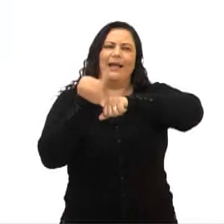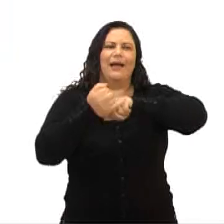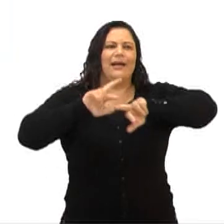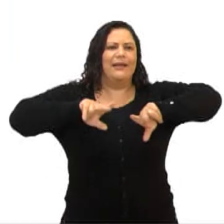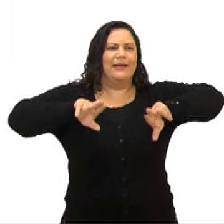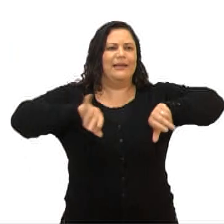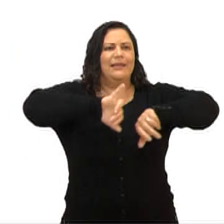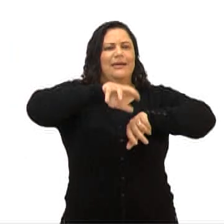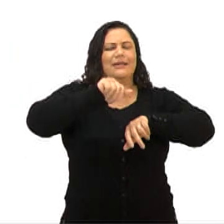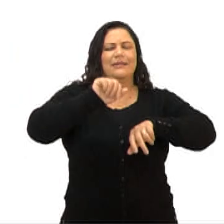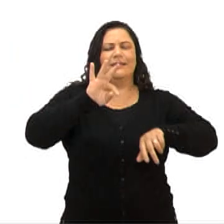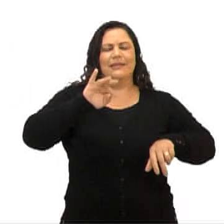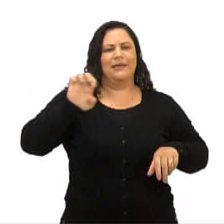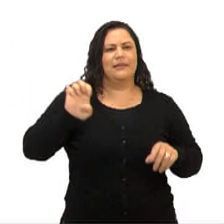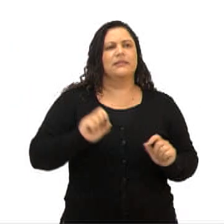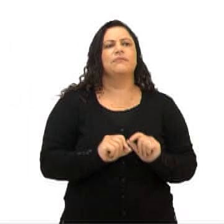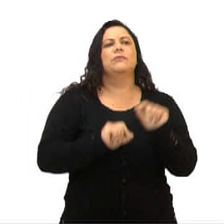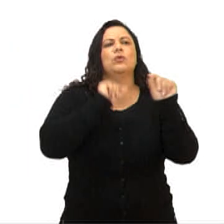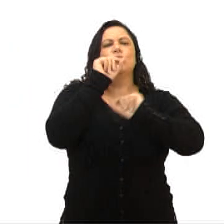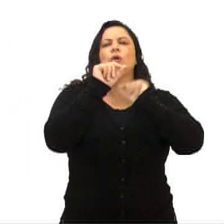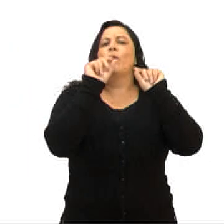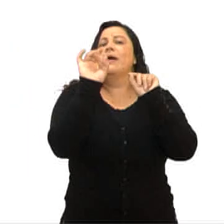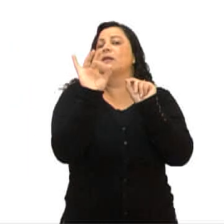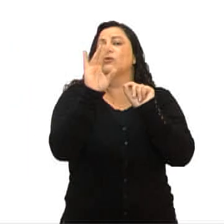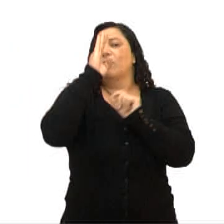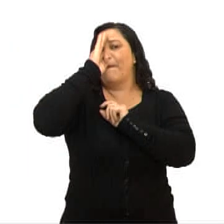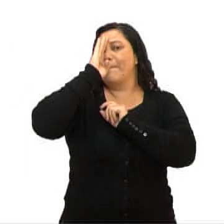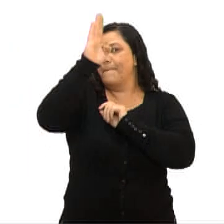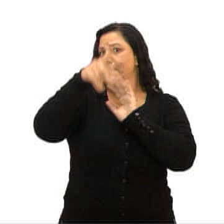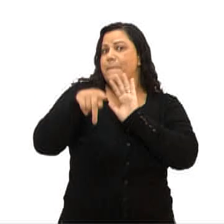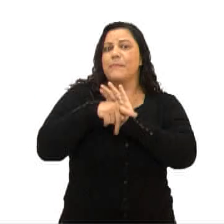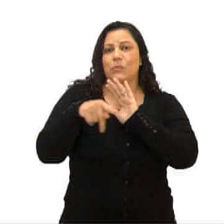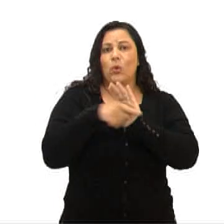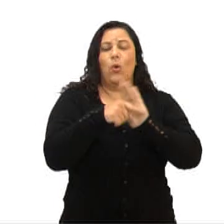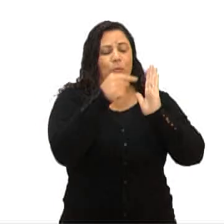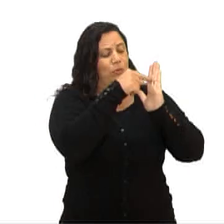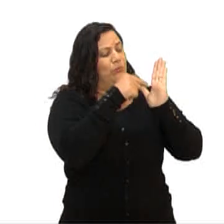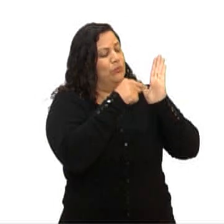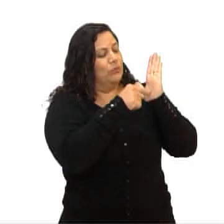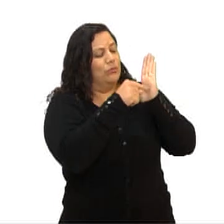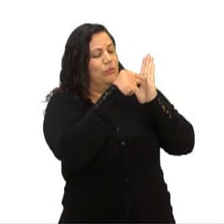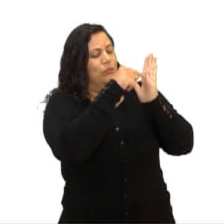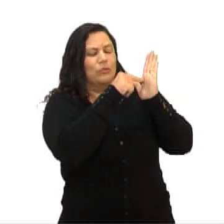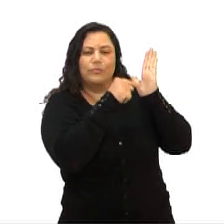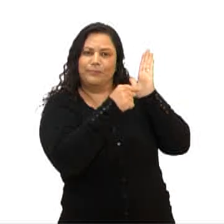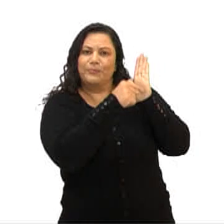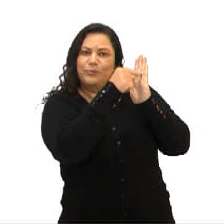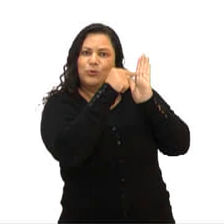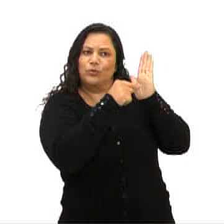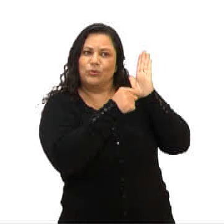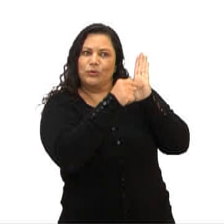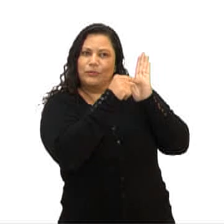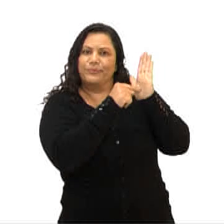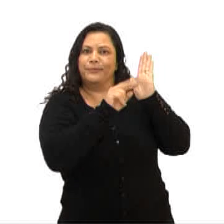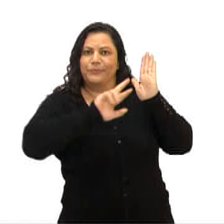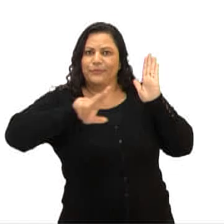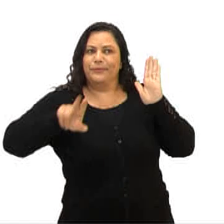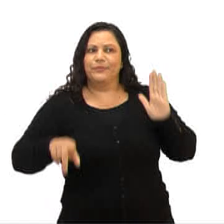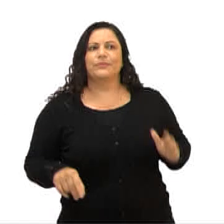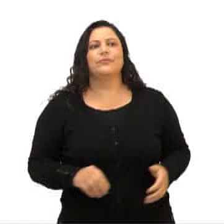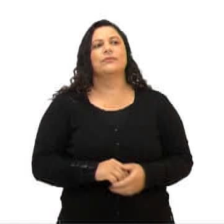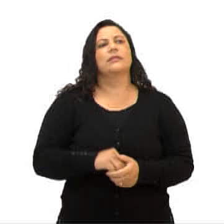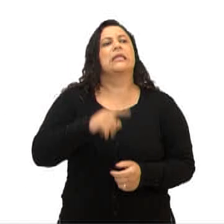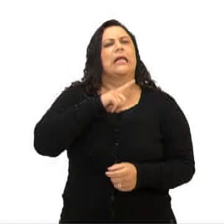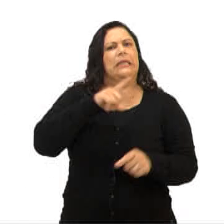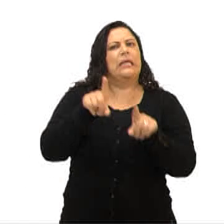o zoom dela, ela é literalmente pontilhismo, né? É pontinho de pincelada em cima de pincelada, pessoal. Também tem o